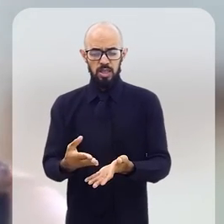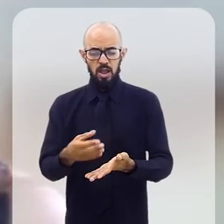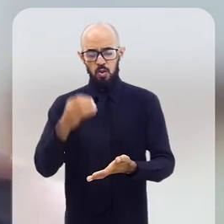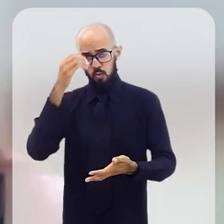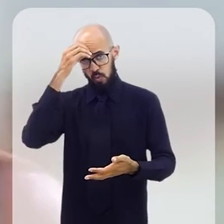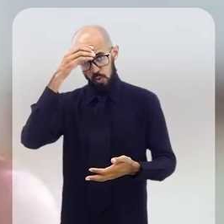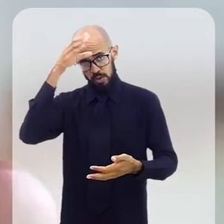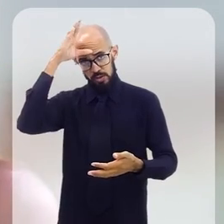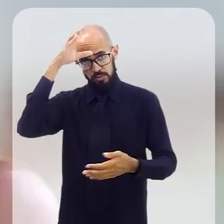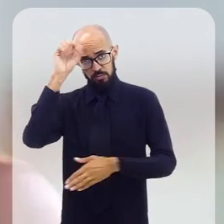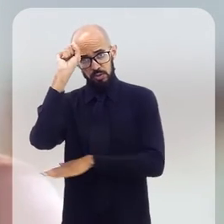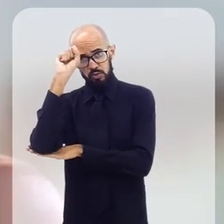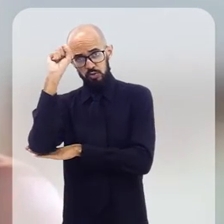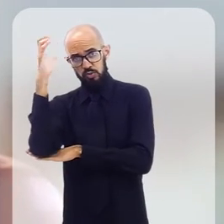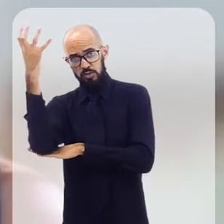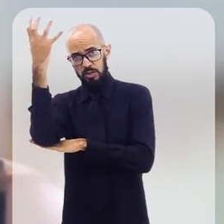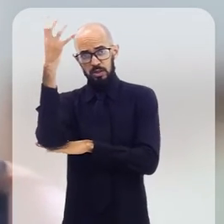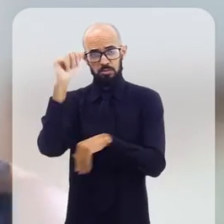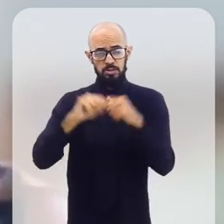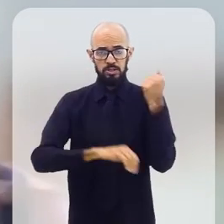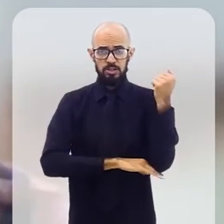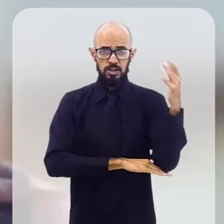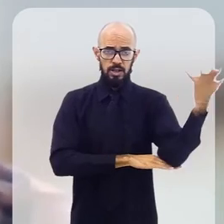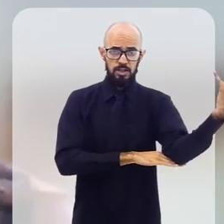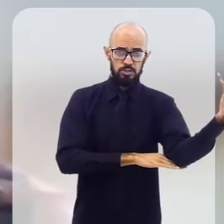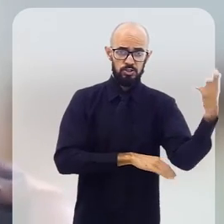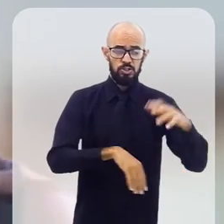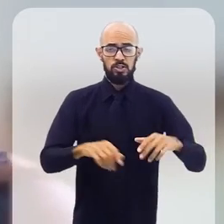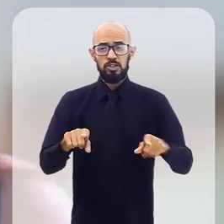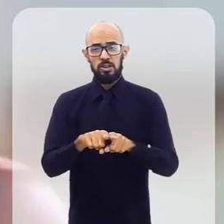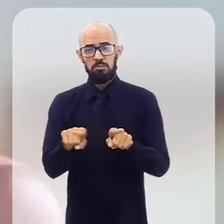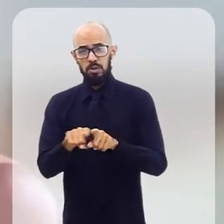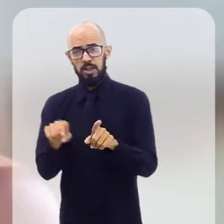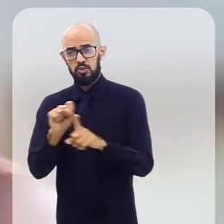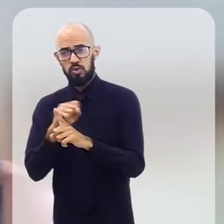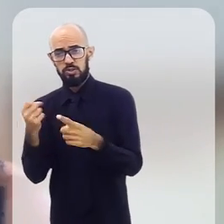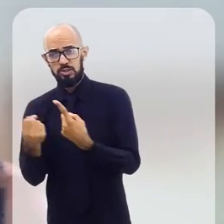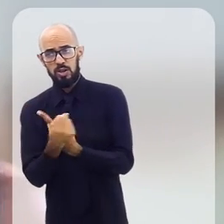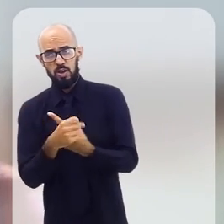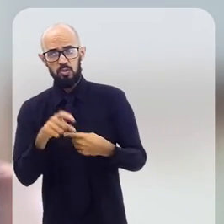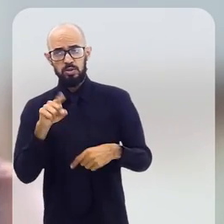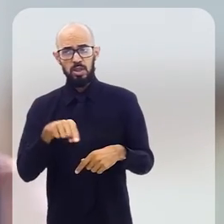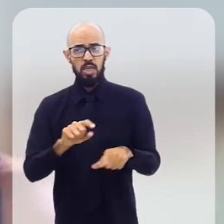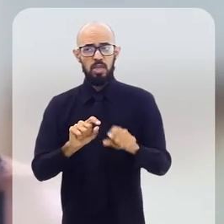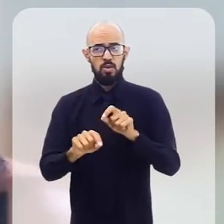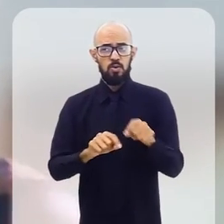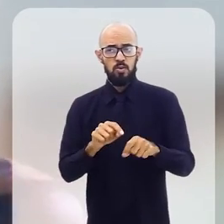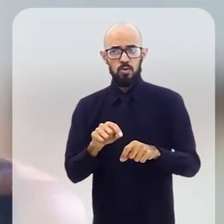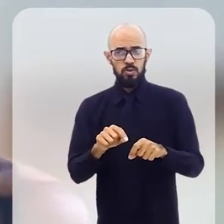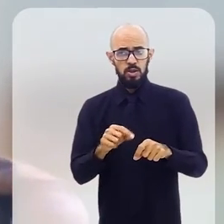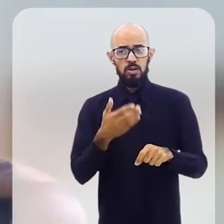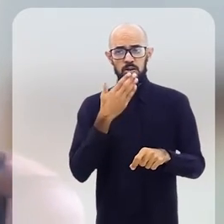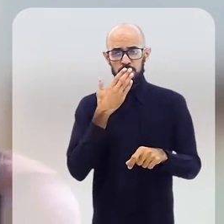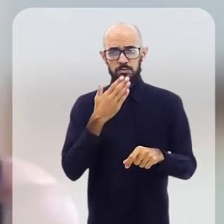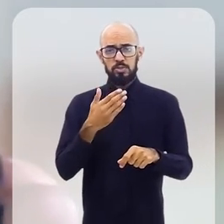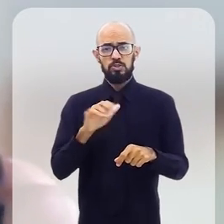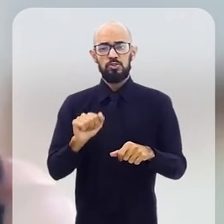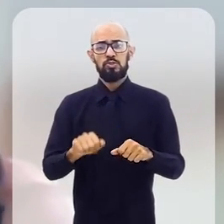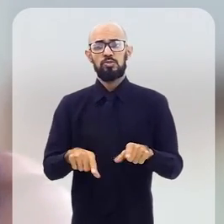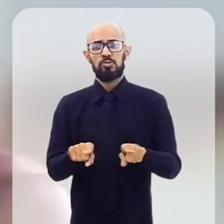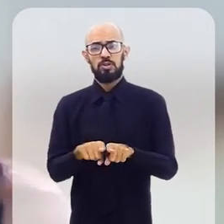possível e trazer também o conhecimento de sustentabilidade, quanto ambiental, quanto social. Que